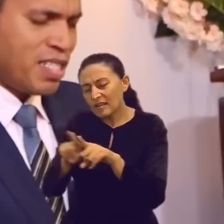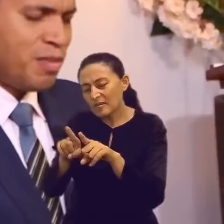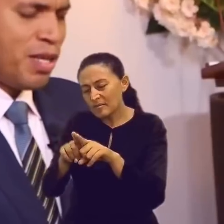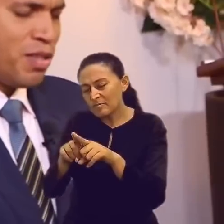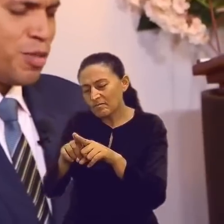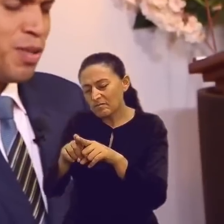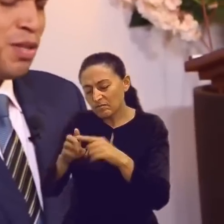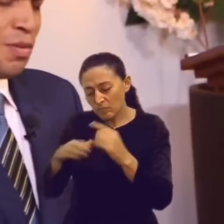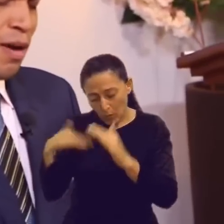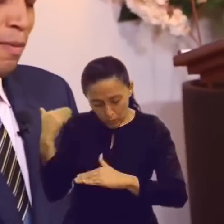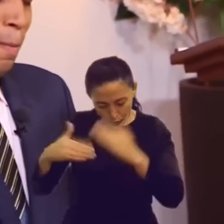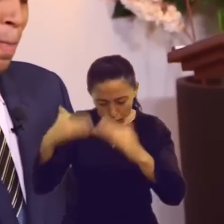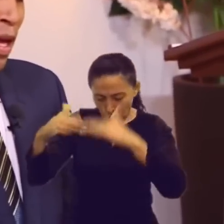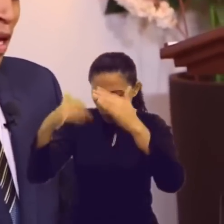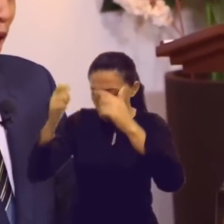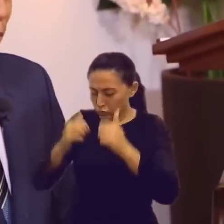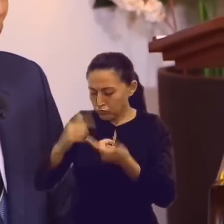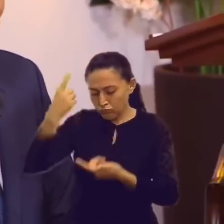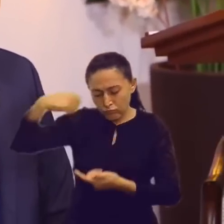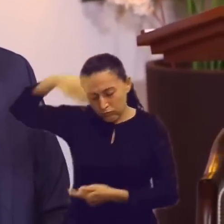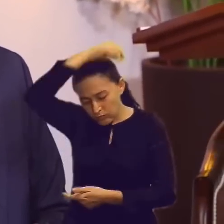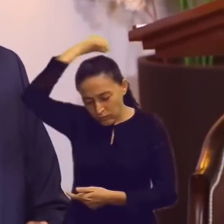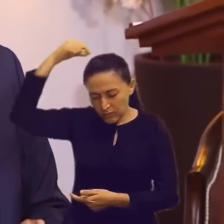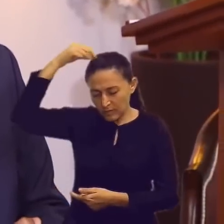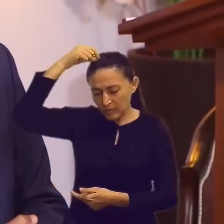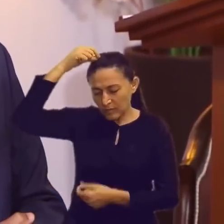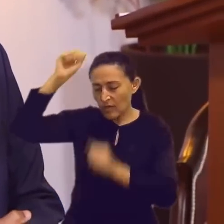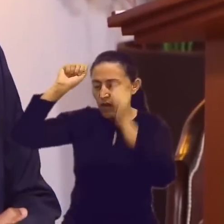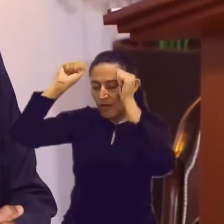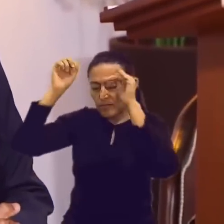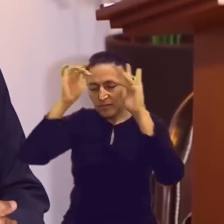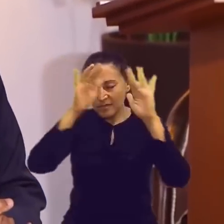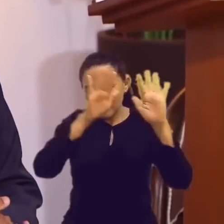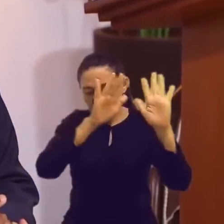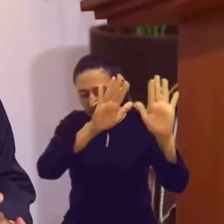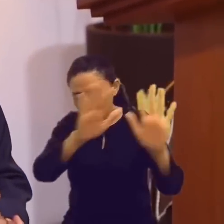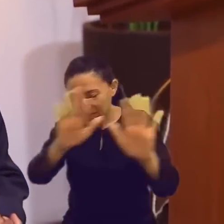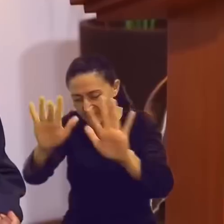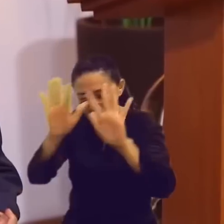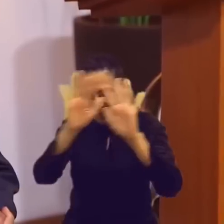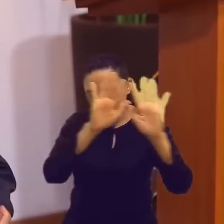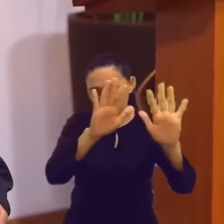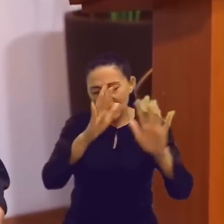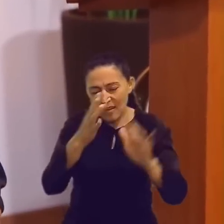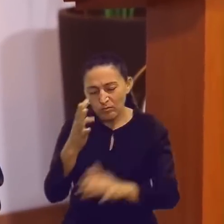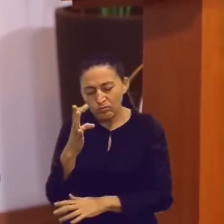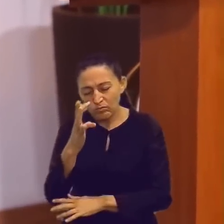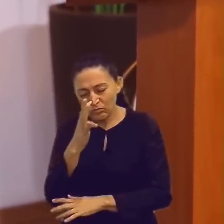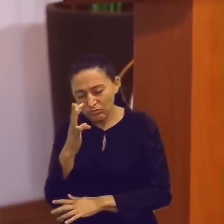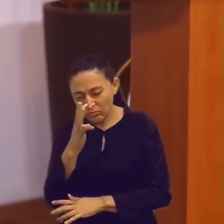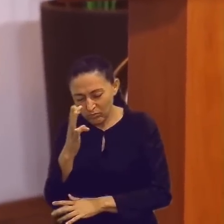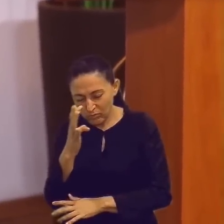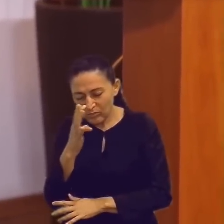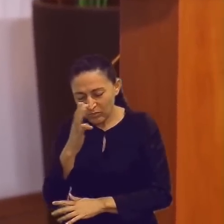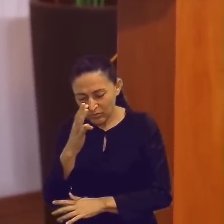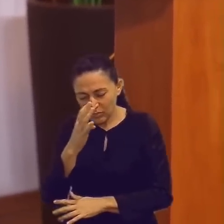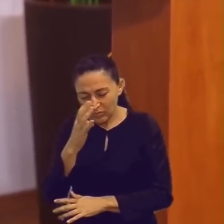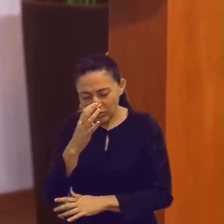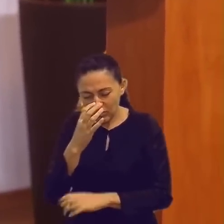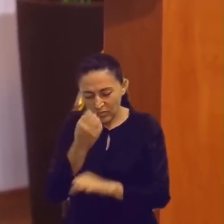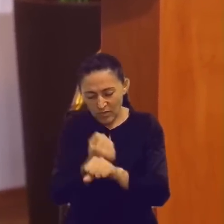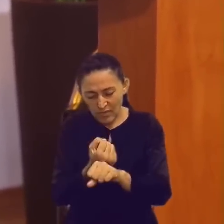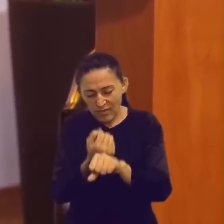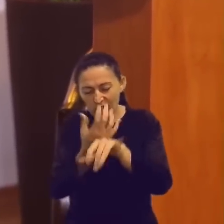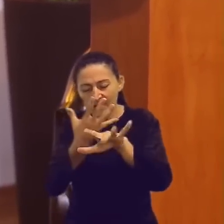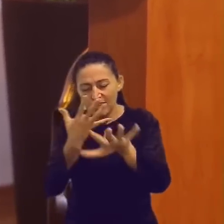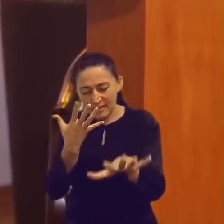nosso crescimento espiritual. Abençoe a cada querido irmão e internauta que nos acompanham através